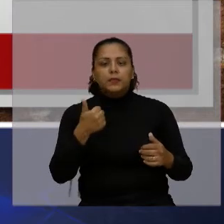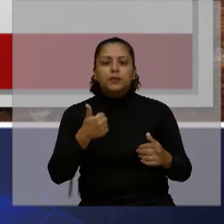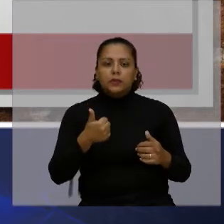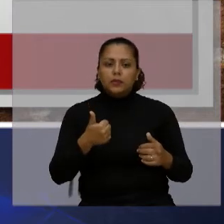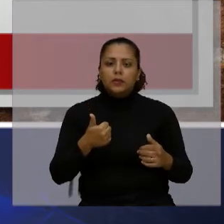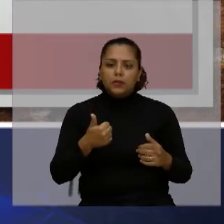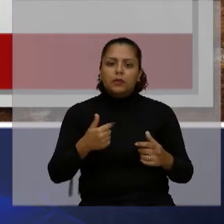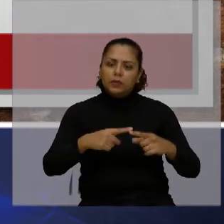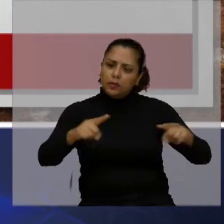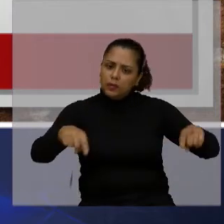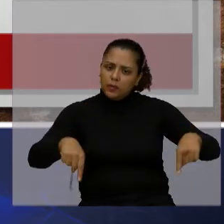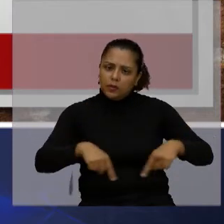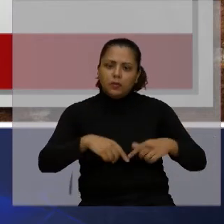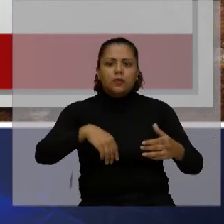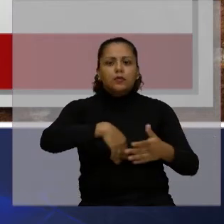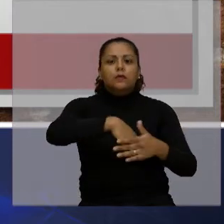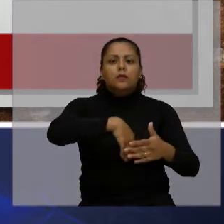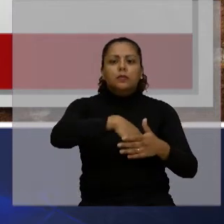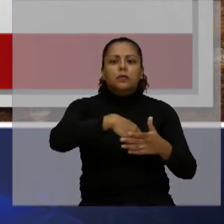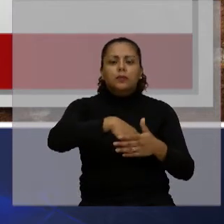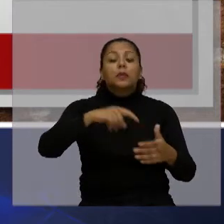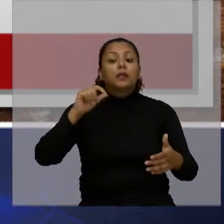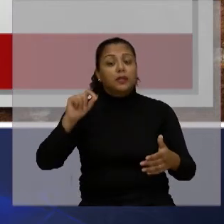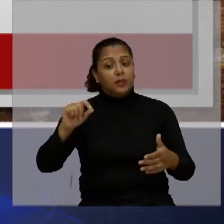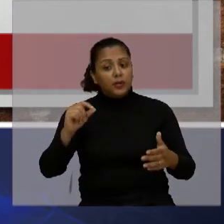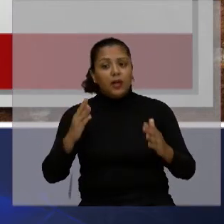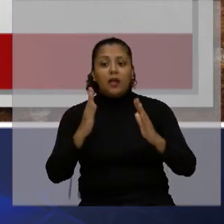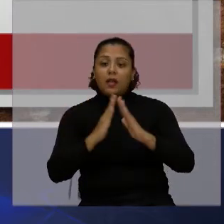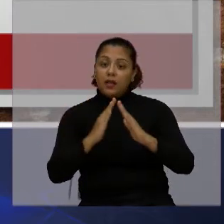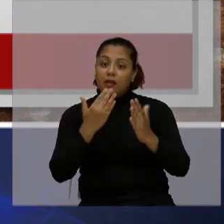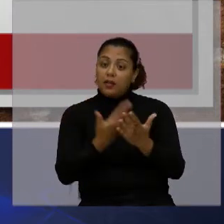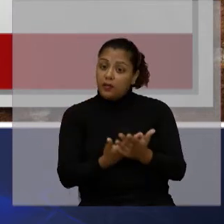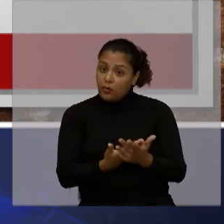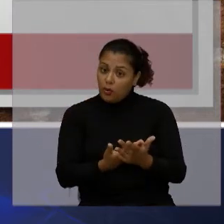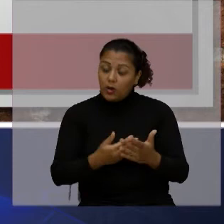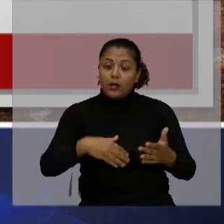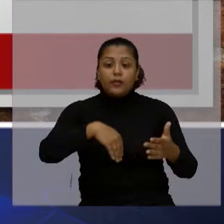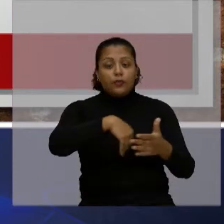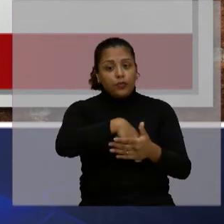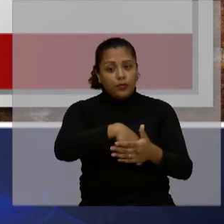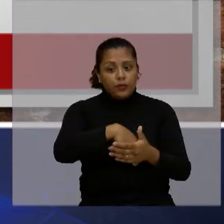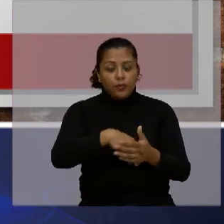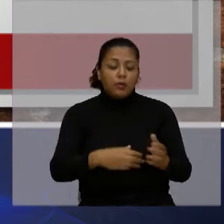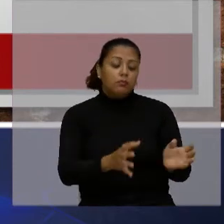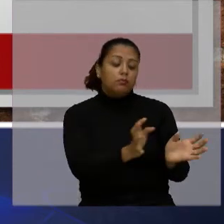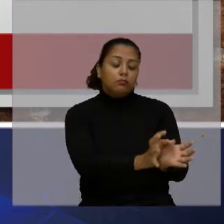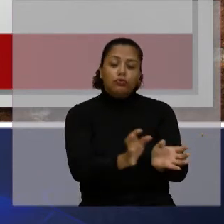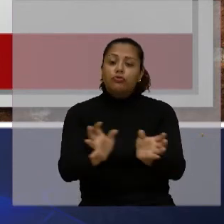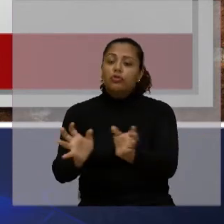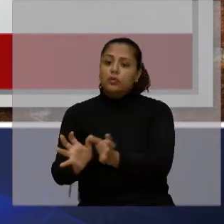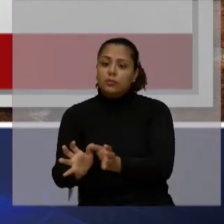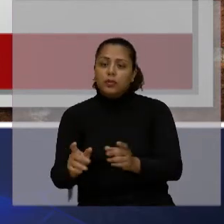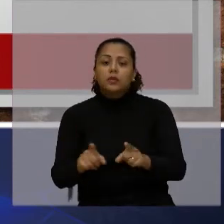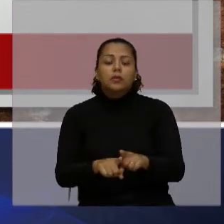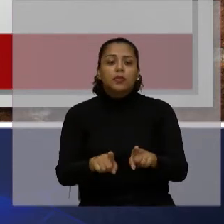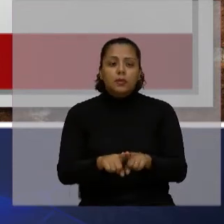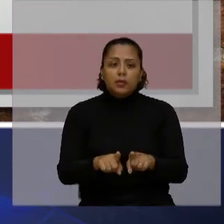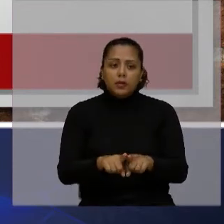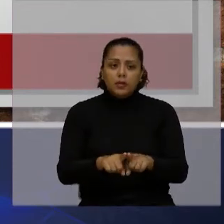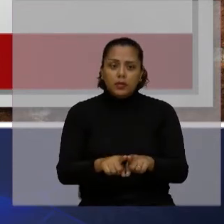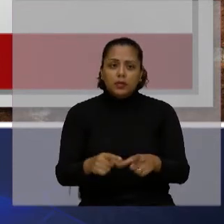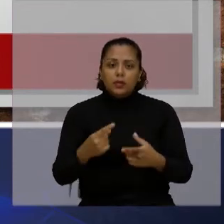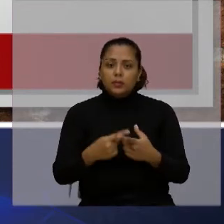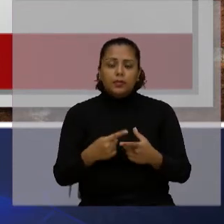campo de futebol, para que haja escolinha de futebol, para que pudesse os times da região jogar melhor, até porque eles mandam jogo lá,